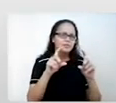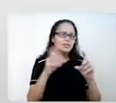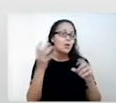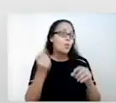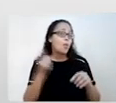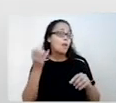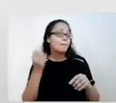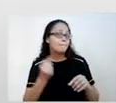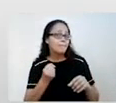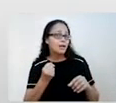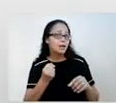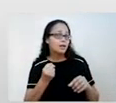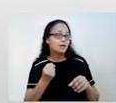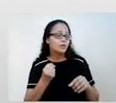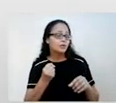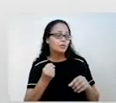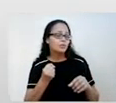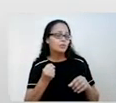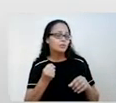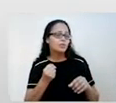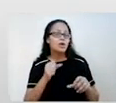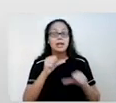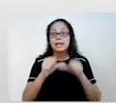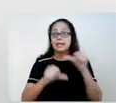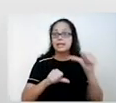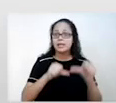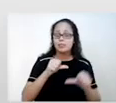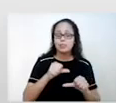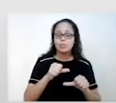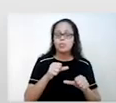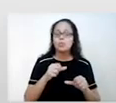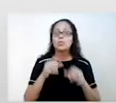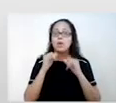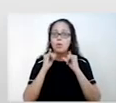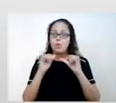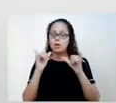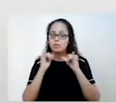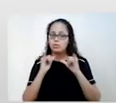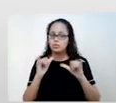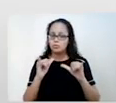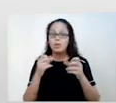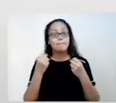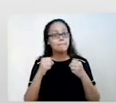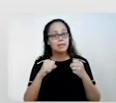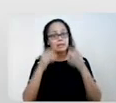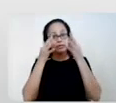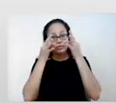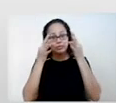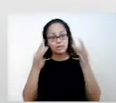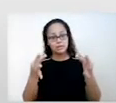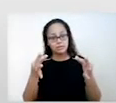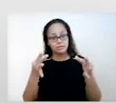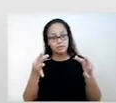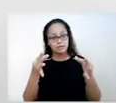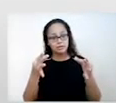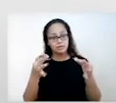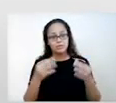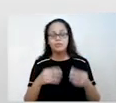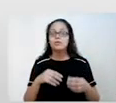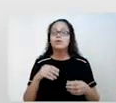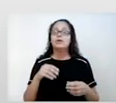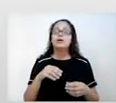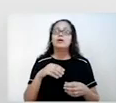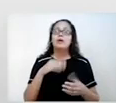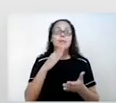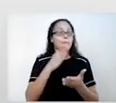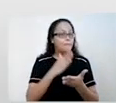trechos, que cada trecho é um fragmento e que muda o assunto de um fragmento para o outro. Então você tem que ficar atento, porque ele vai falando uma coisa, o narrador, ele para aqui, ele vai contar